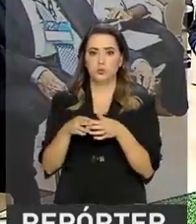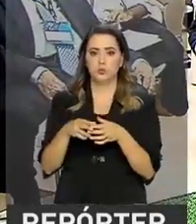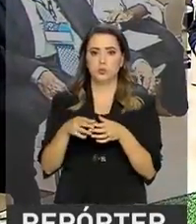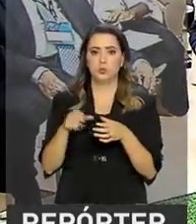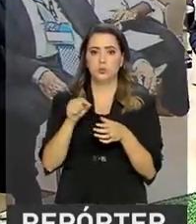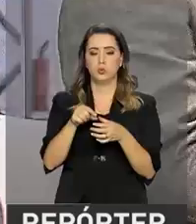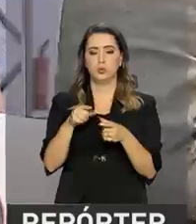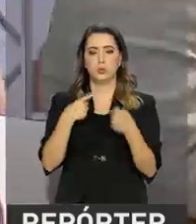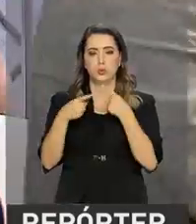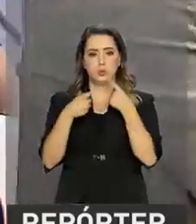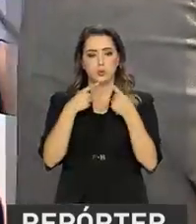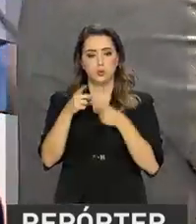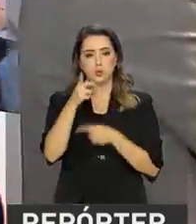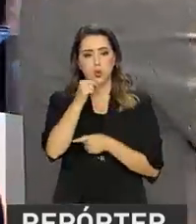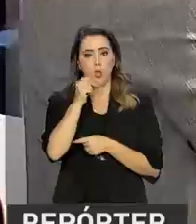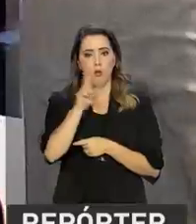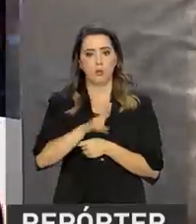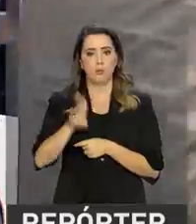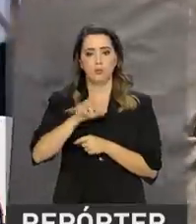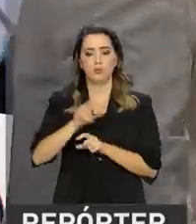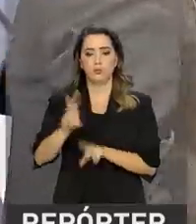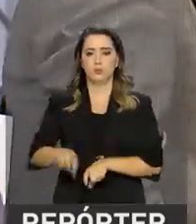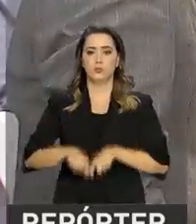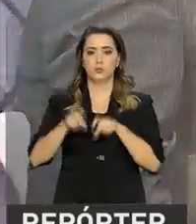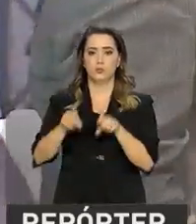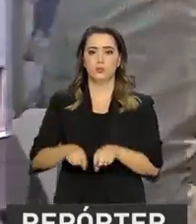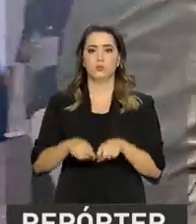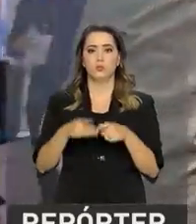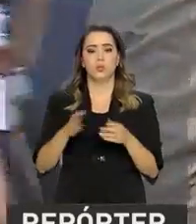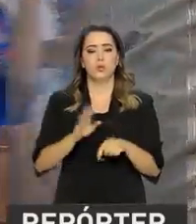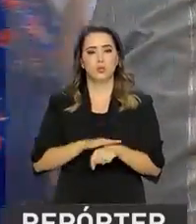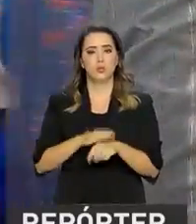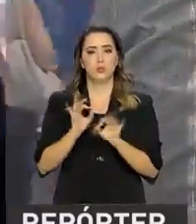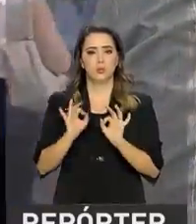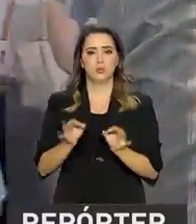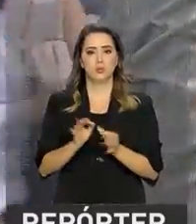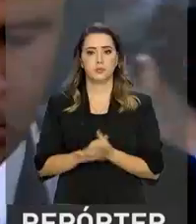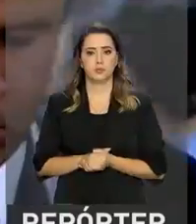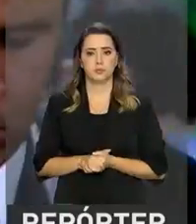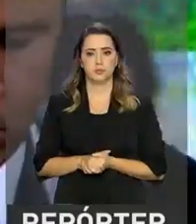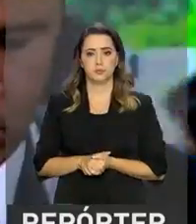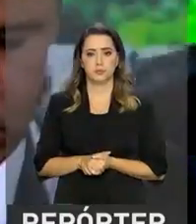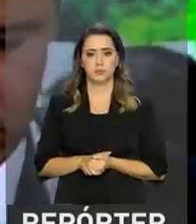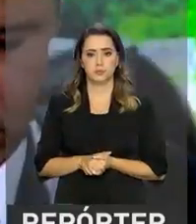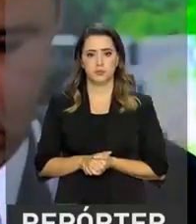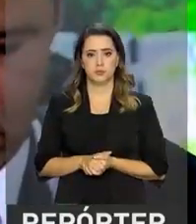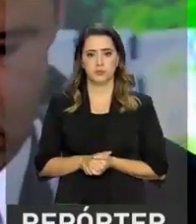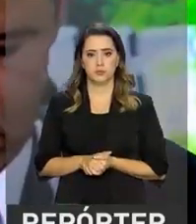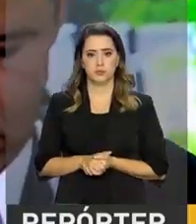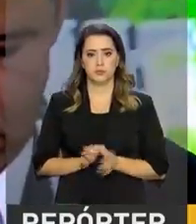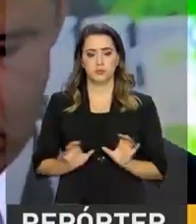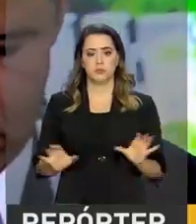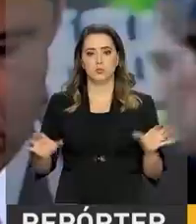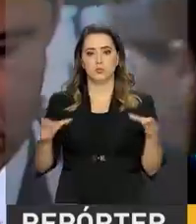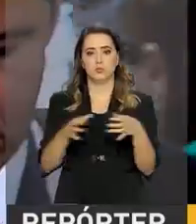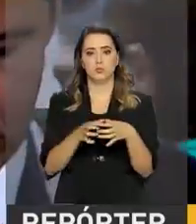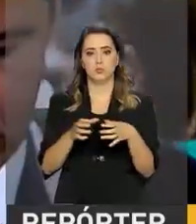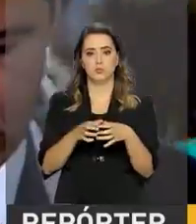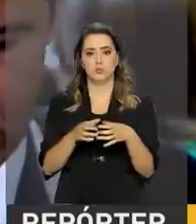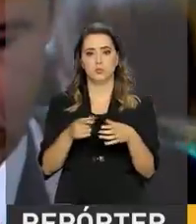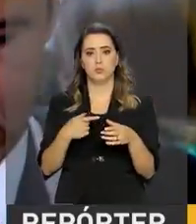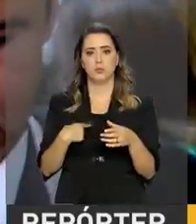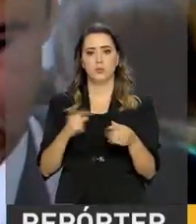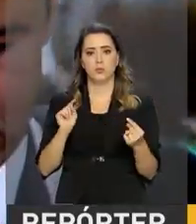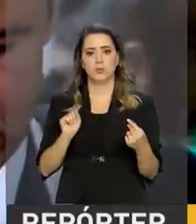irrigação a idéia é que os agricultores têm uma água e momentos de estiagem a sediar com essa comissão vai tentar